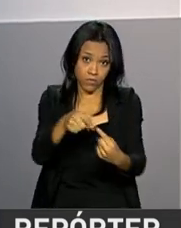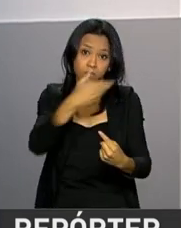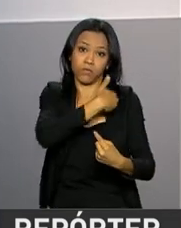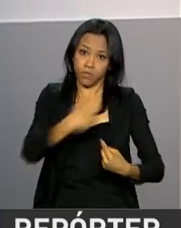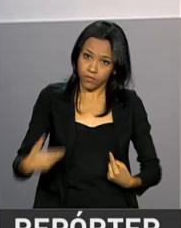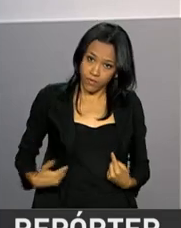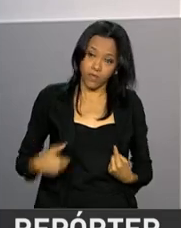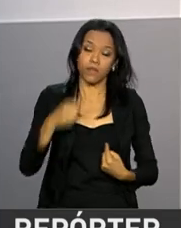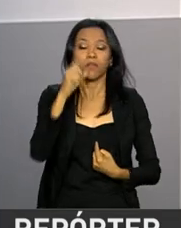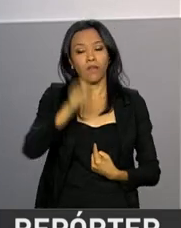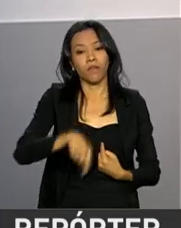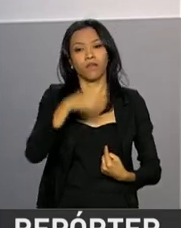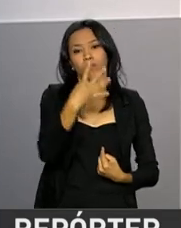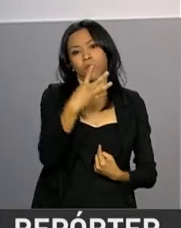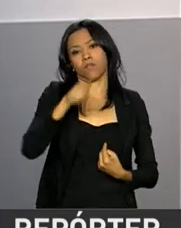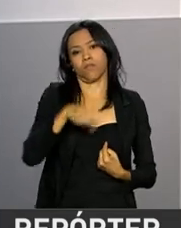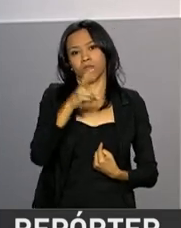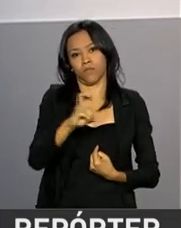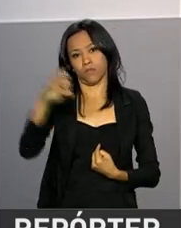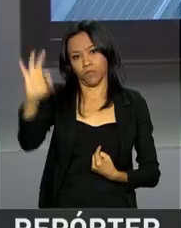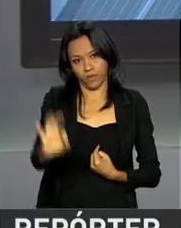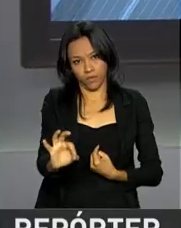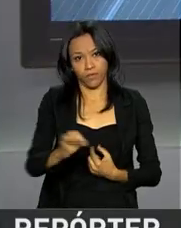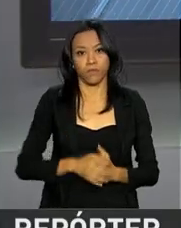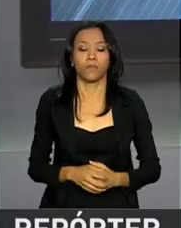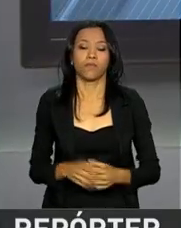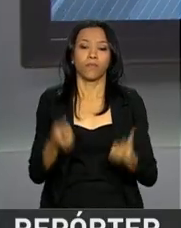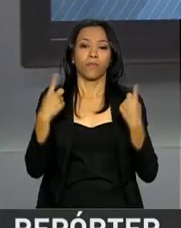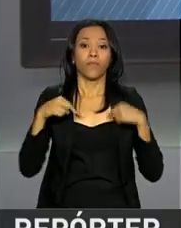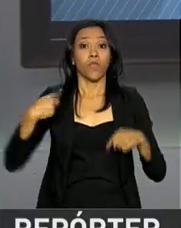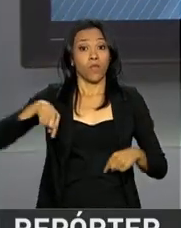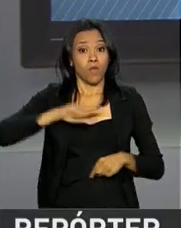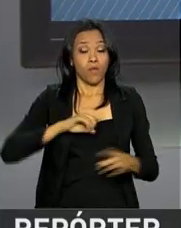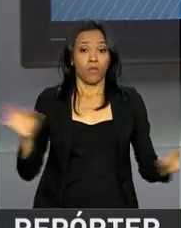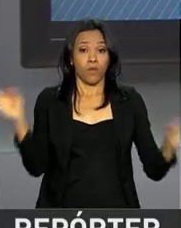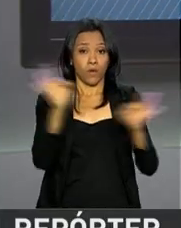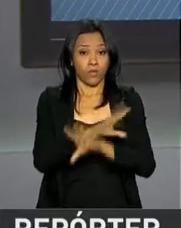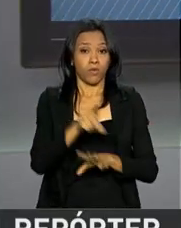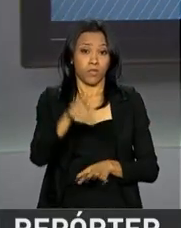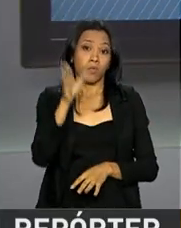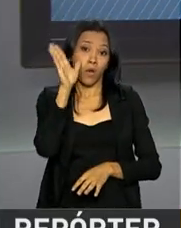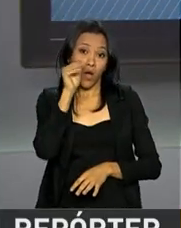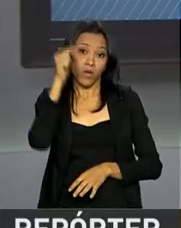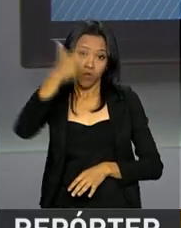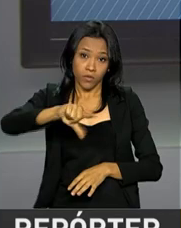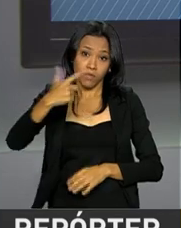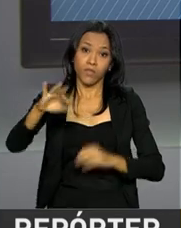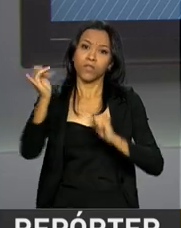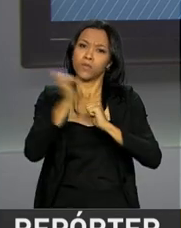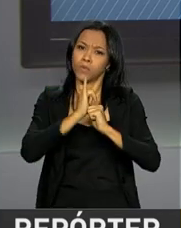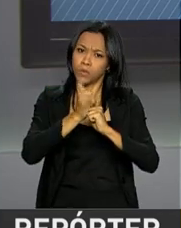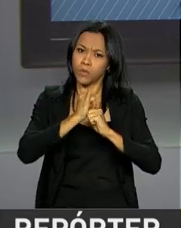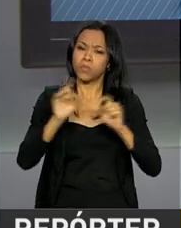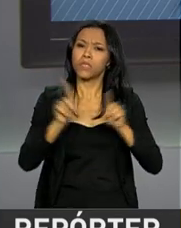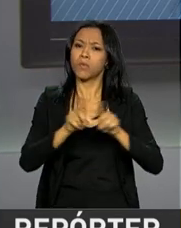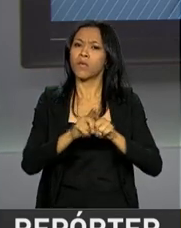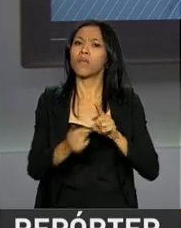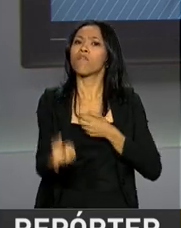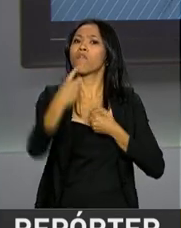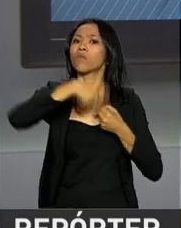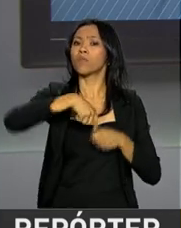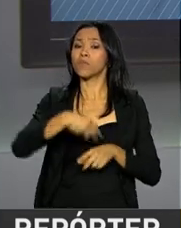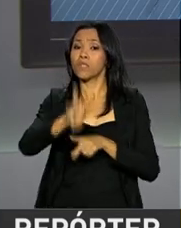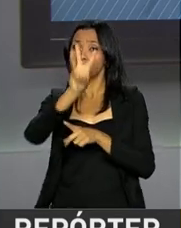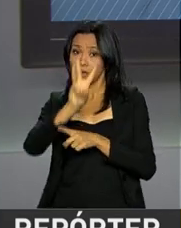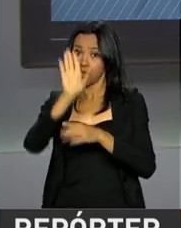pelo governo que é de 4 6 por cento nós ficamos por aqui você pode rever as reportagens no youtube voltamos às três